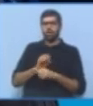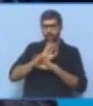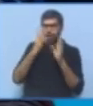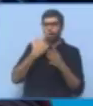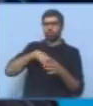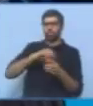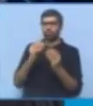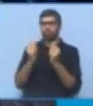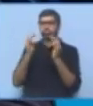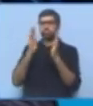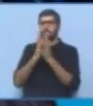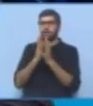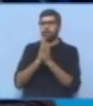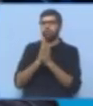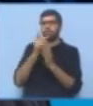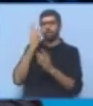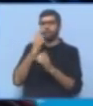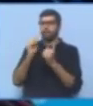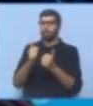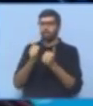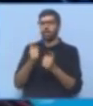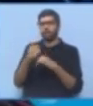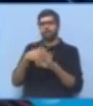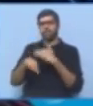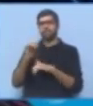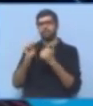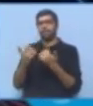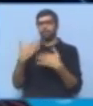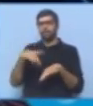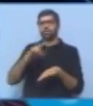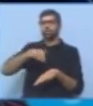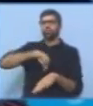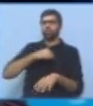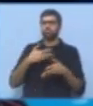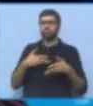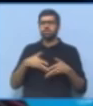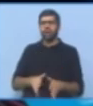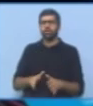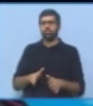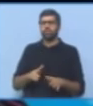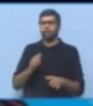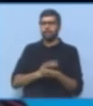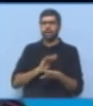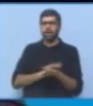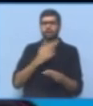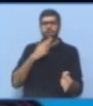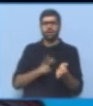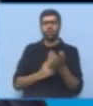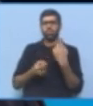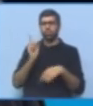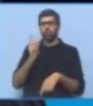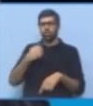precisamos do Espírito para viver bem e fazer o bem. Mas nós nascemos, sobretudo, não é marcados pelo pecado original, nós